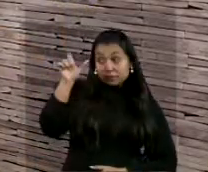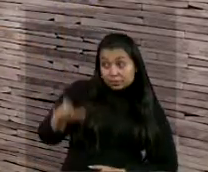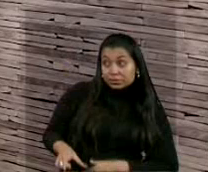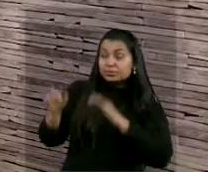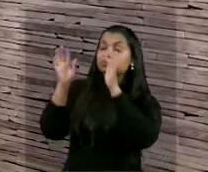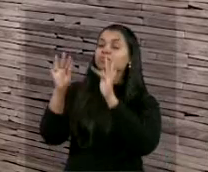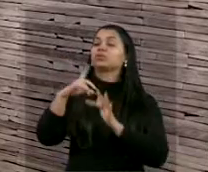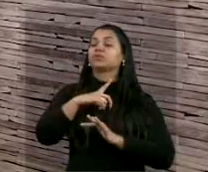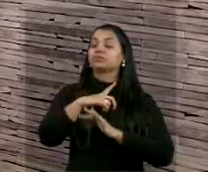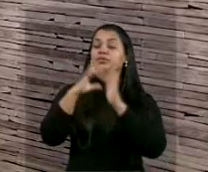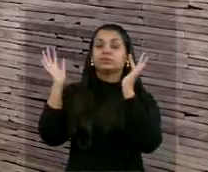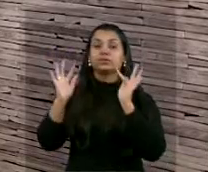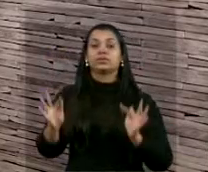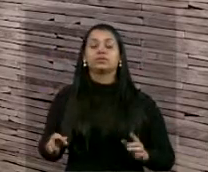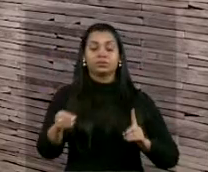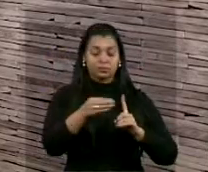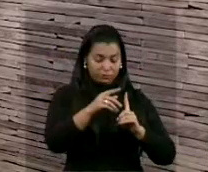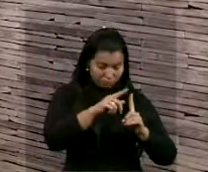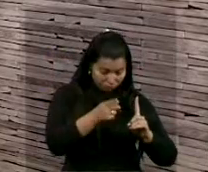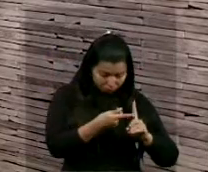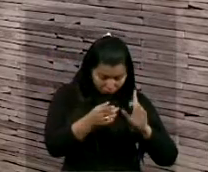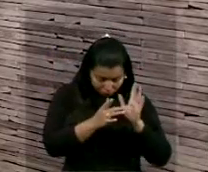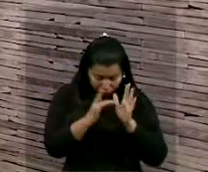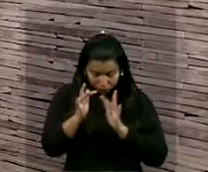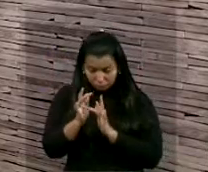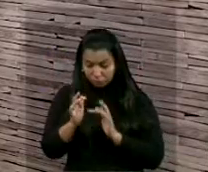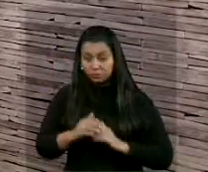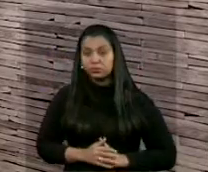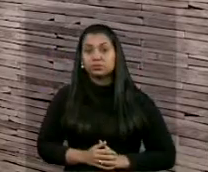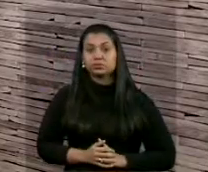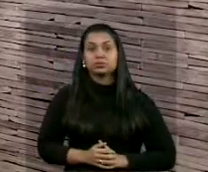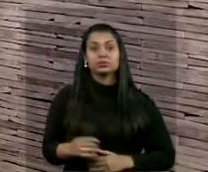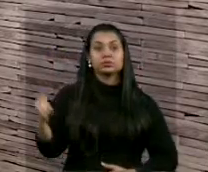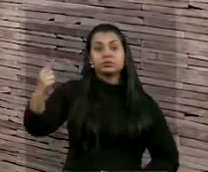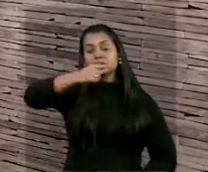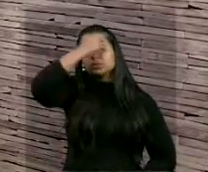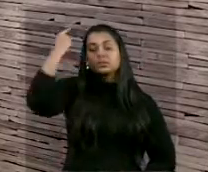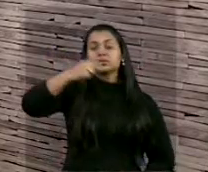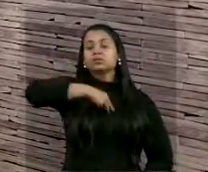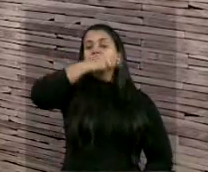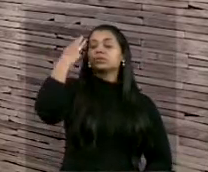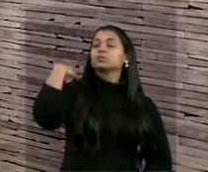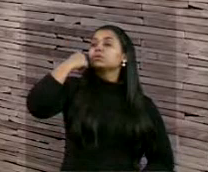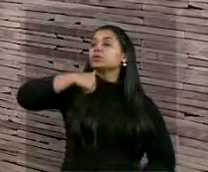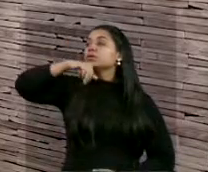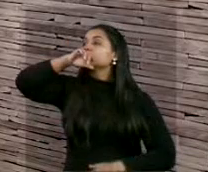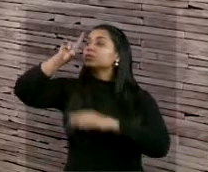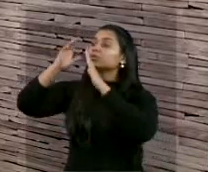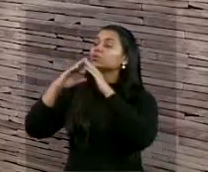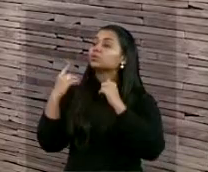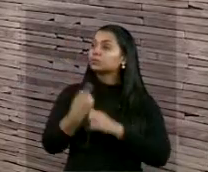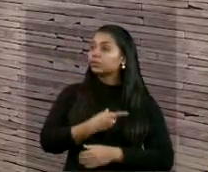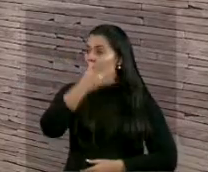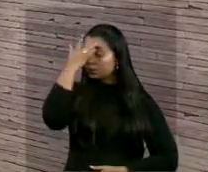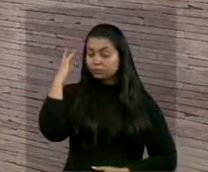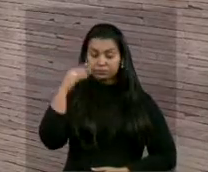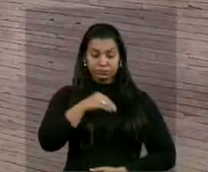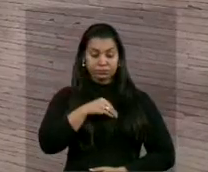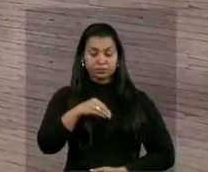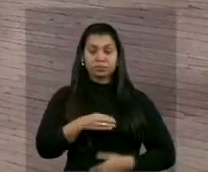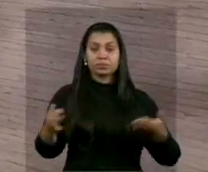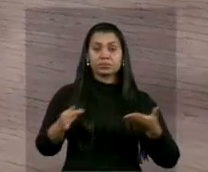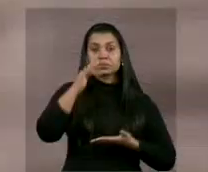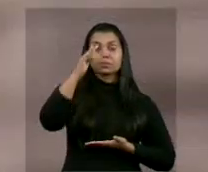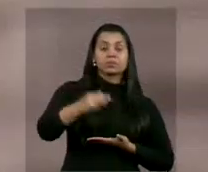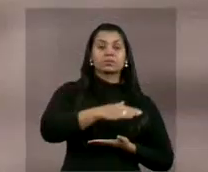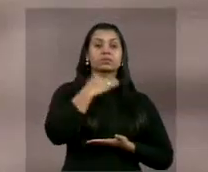convosco. Bendita sois vós entre as mulheres, e bendito é o fruto do vosso ventre, Jesus. Santa Maria, Mãe de Deus, rogai por